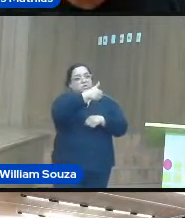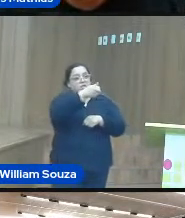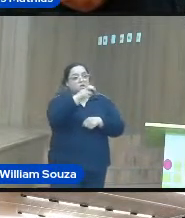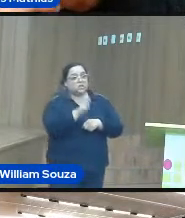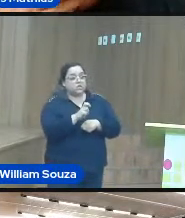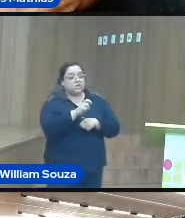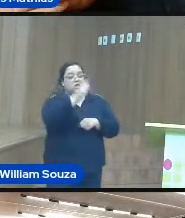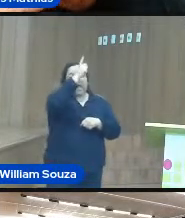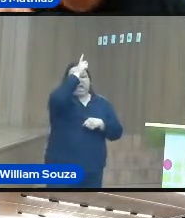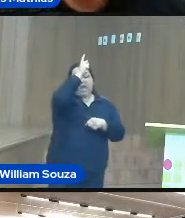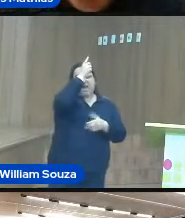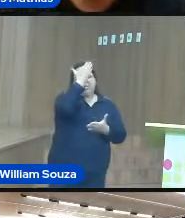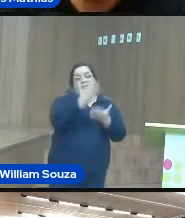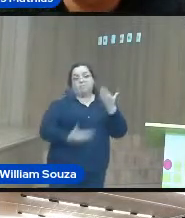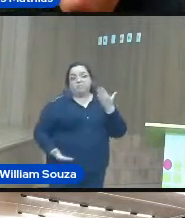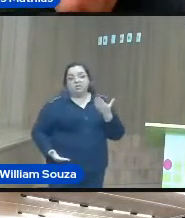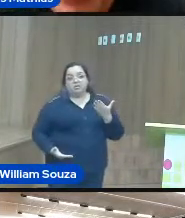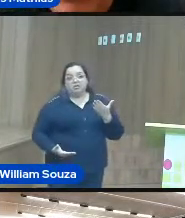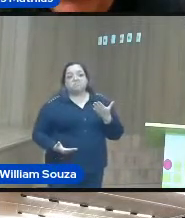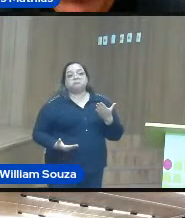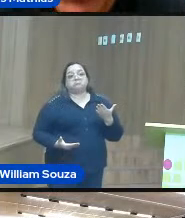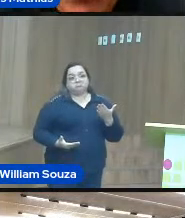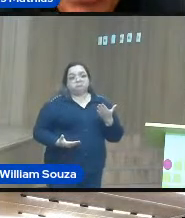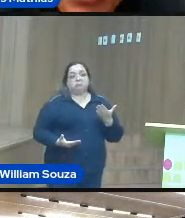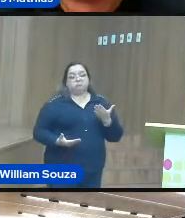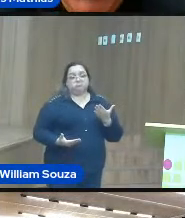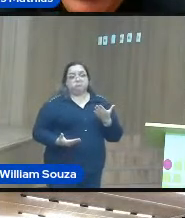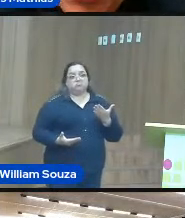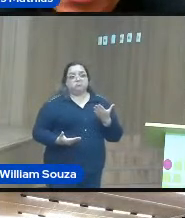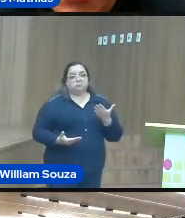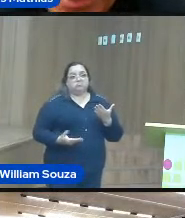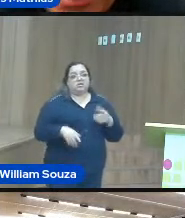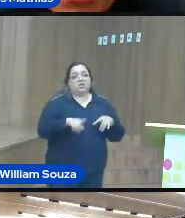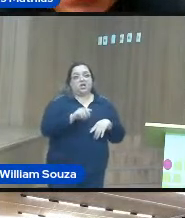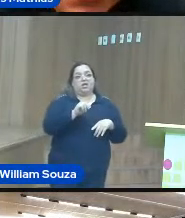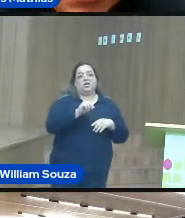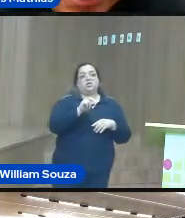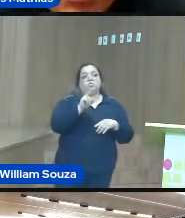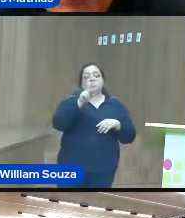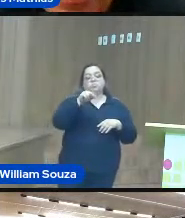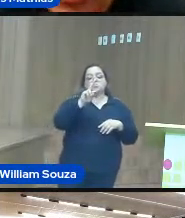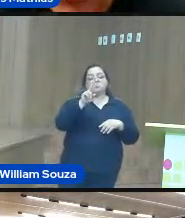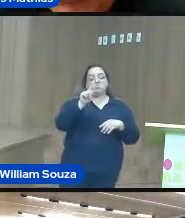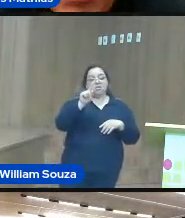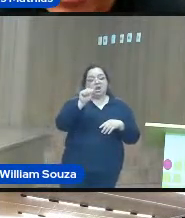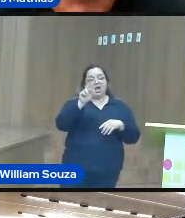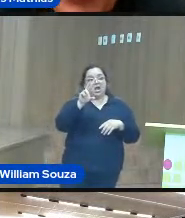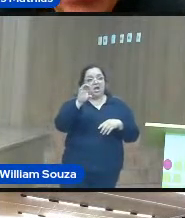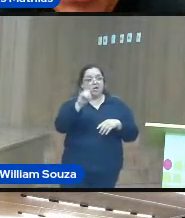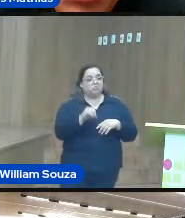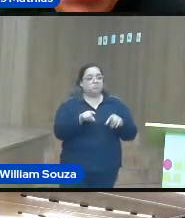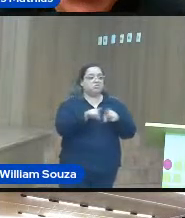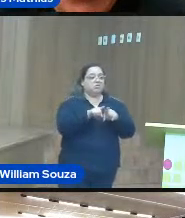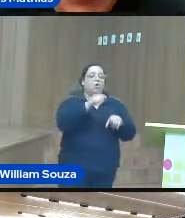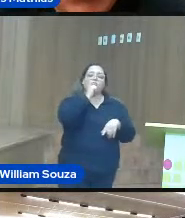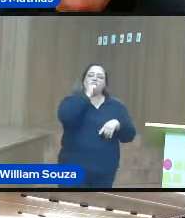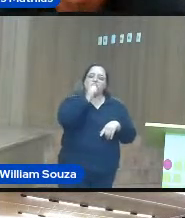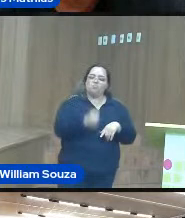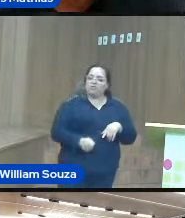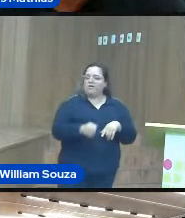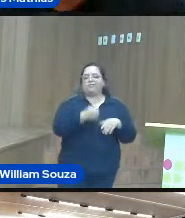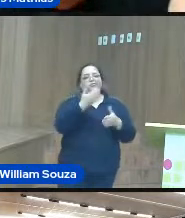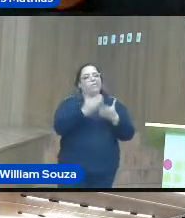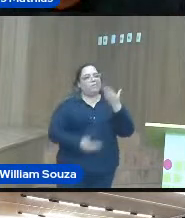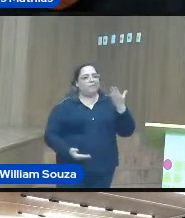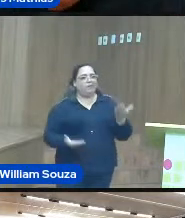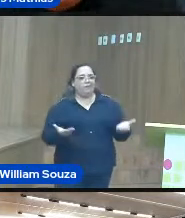perde, o Império Austro-Húngaro é totalmente dizimado, o Império Otomano também é totalmente dissolvido,